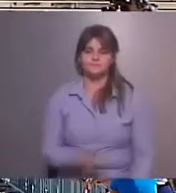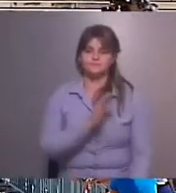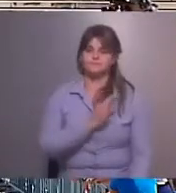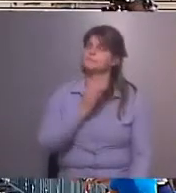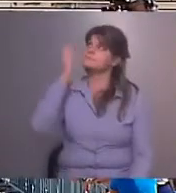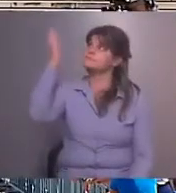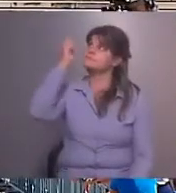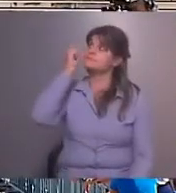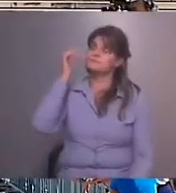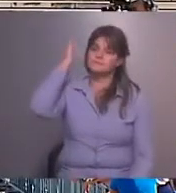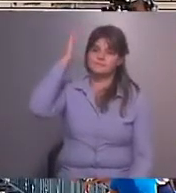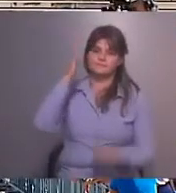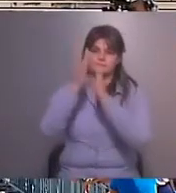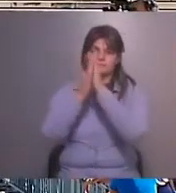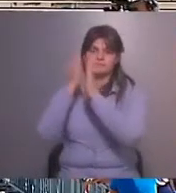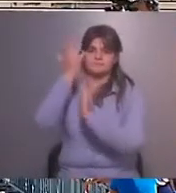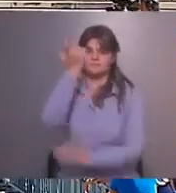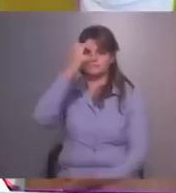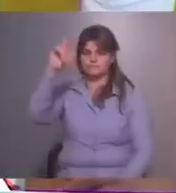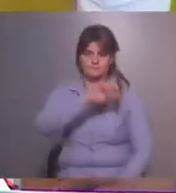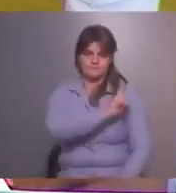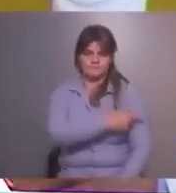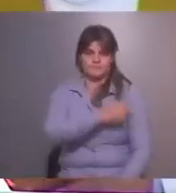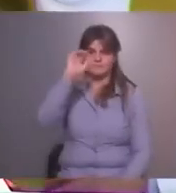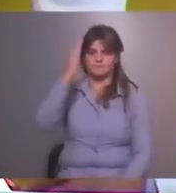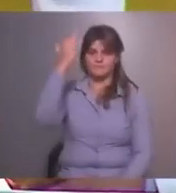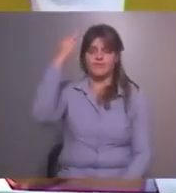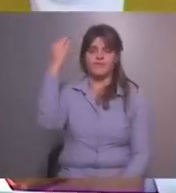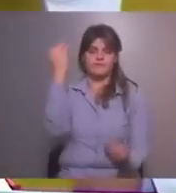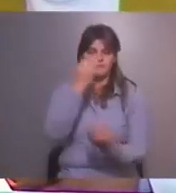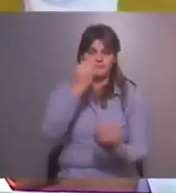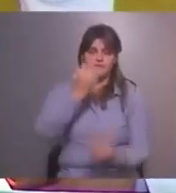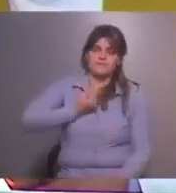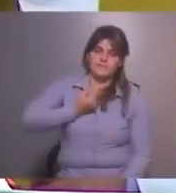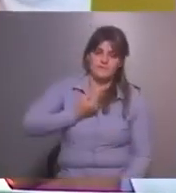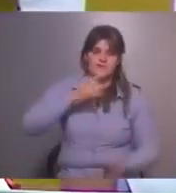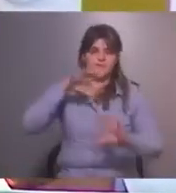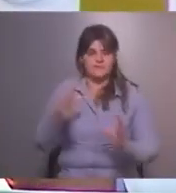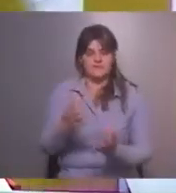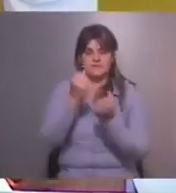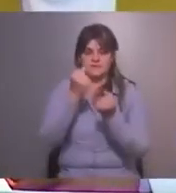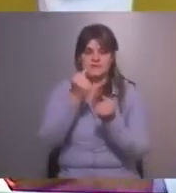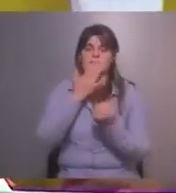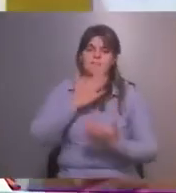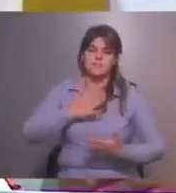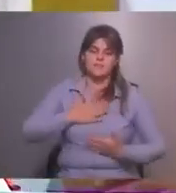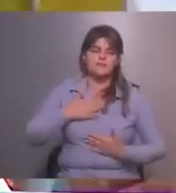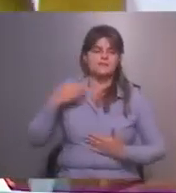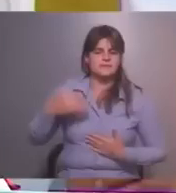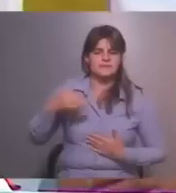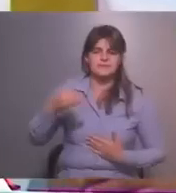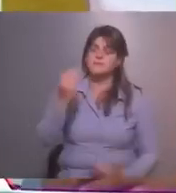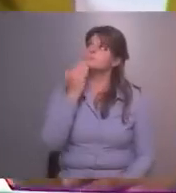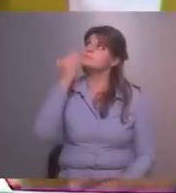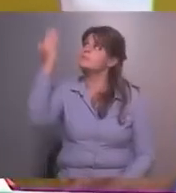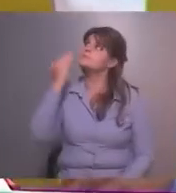Senhor Pai Santo, Deus Eterno e Omnipotente, é verdadeiramente o nosso dever, a nossa salvação, dar-vos graças sempre e